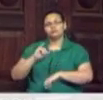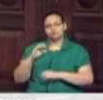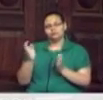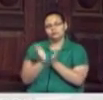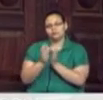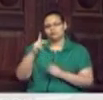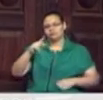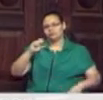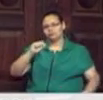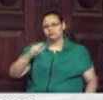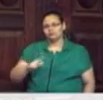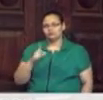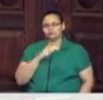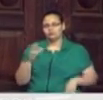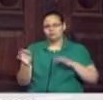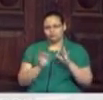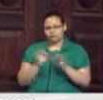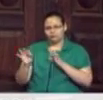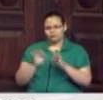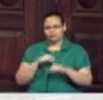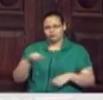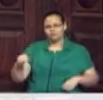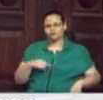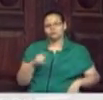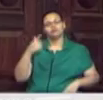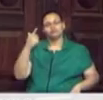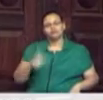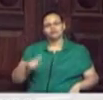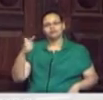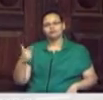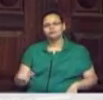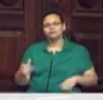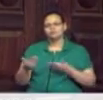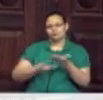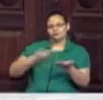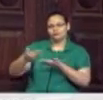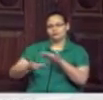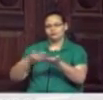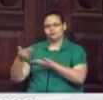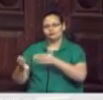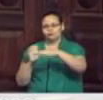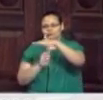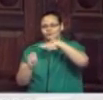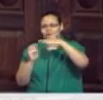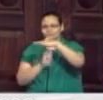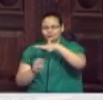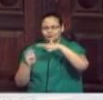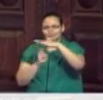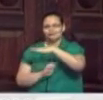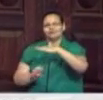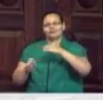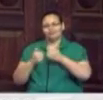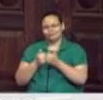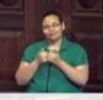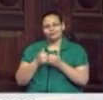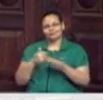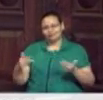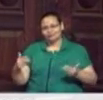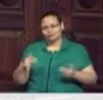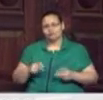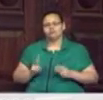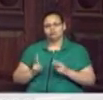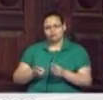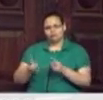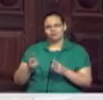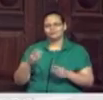PSOL tem um projeto de que a gente renegocie com as empresas concessionárias de transporte, enquanto durar